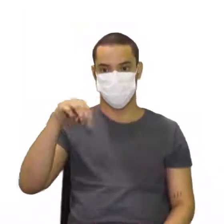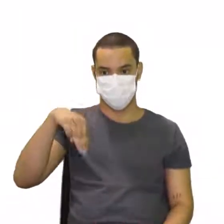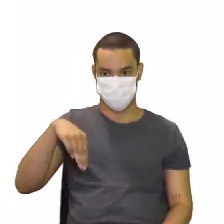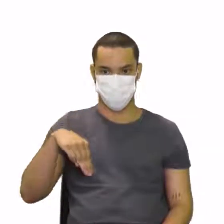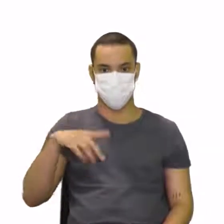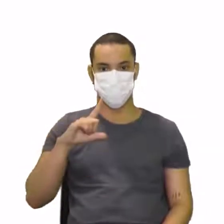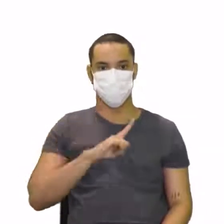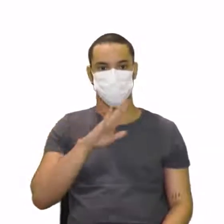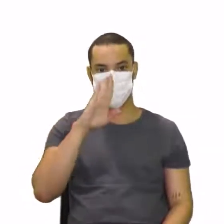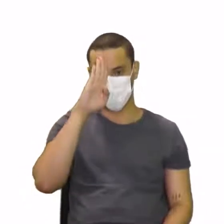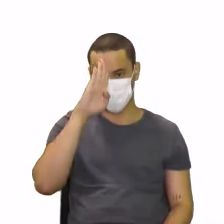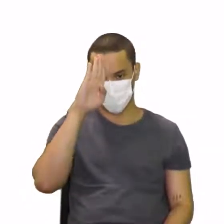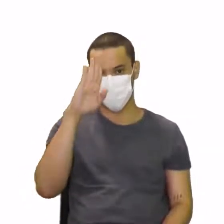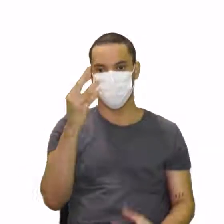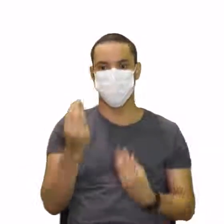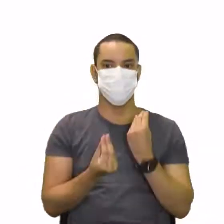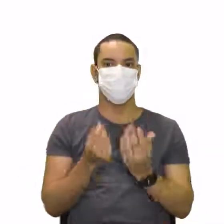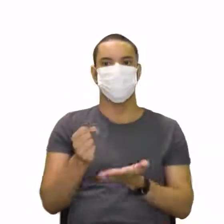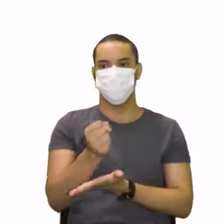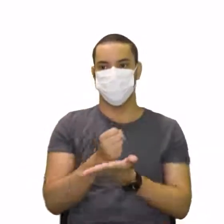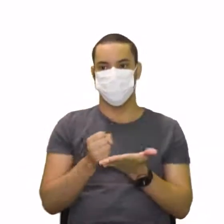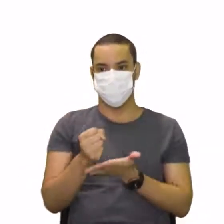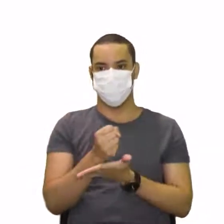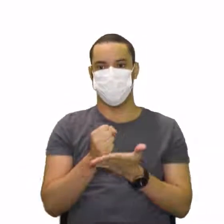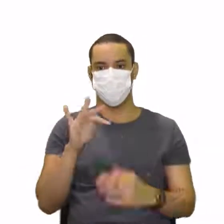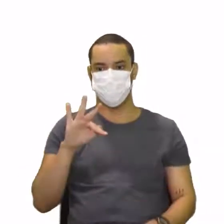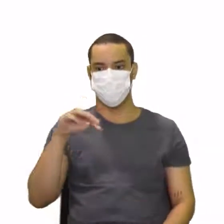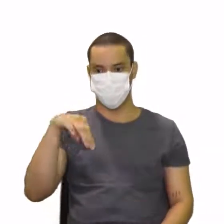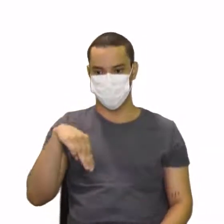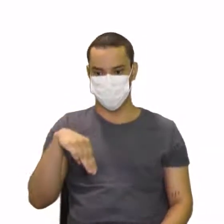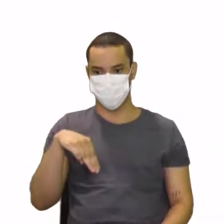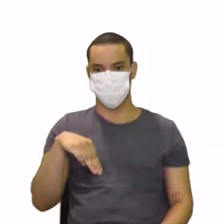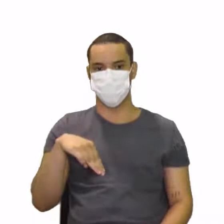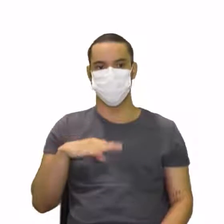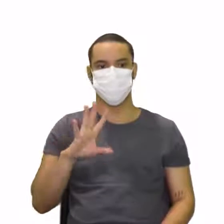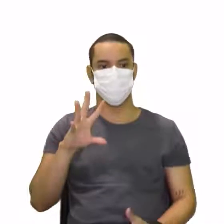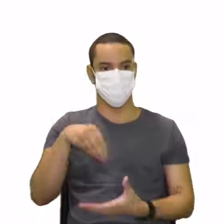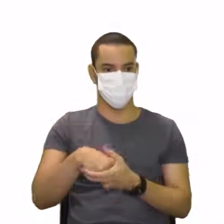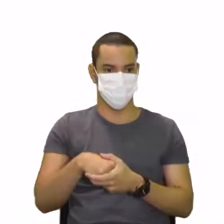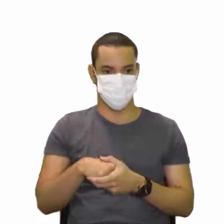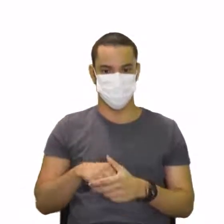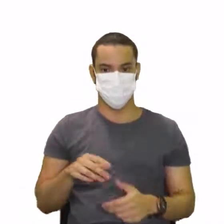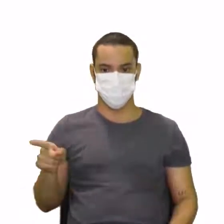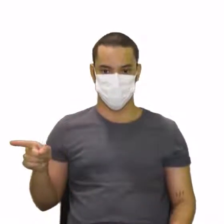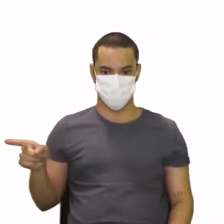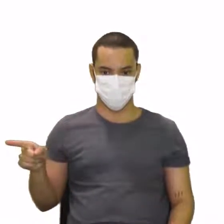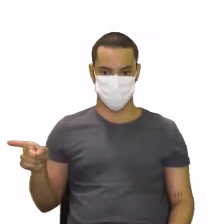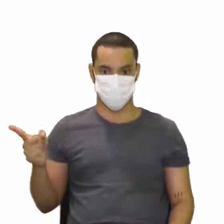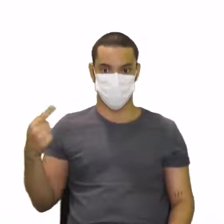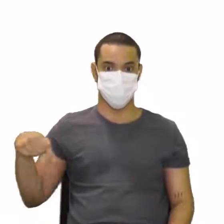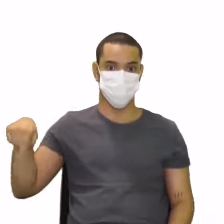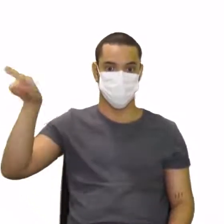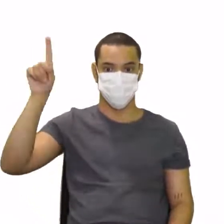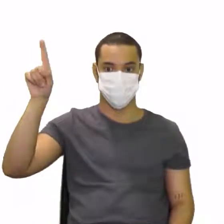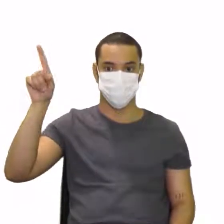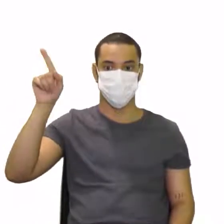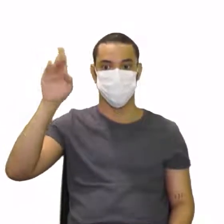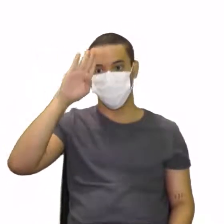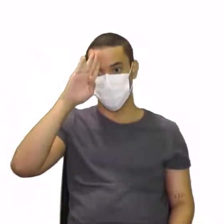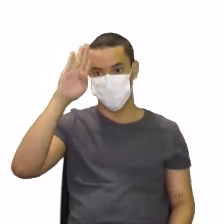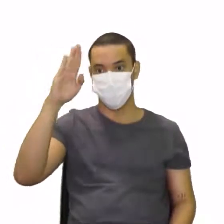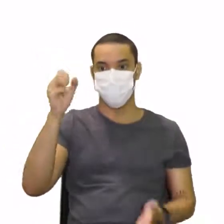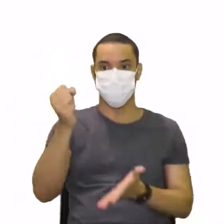gente tem o princípio de funcionamento básico de um receptor FM, aqui nessa gravura de baixo, e aqui em cima o princípio básico